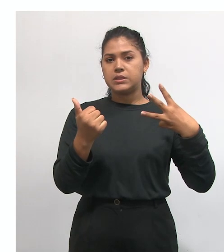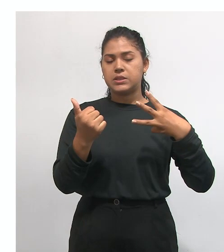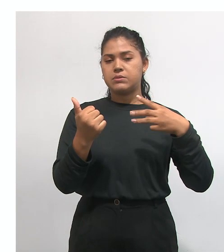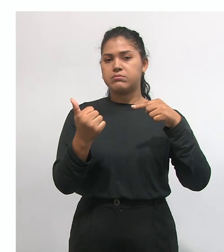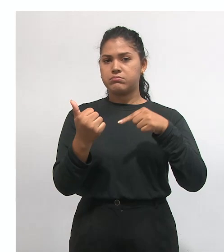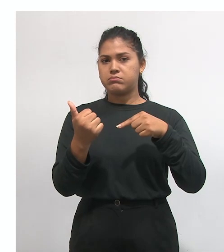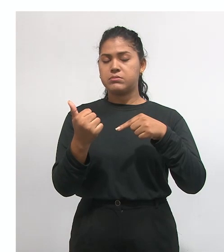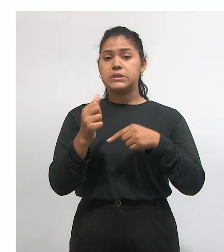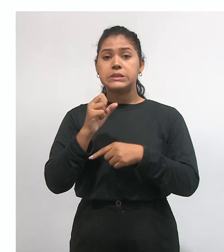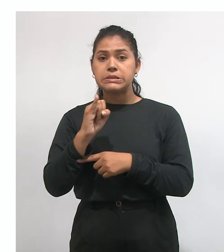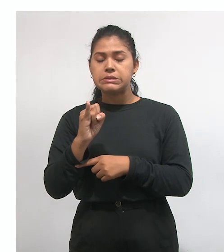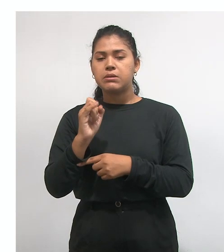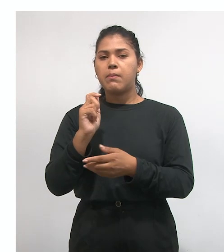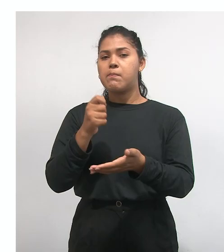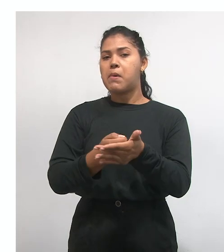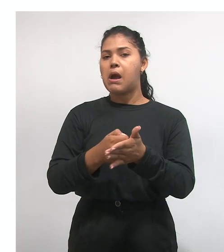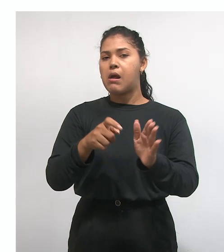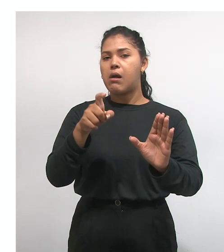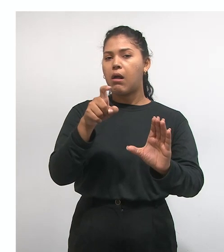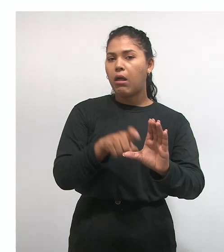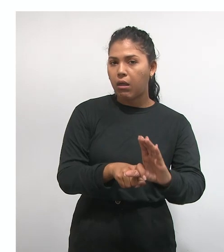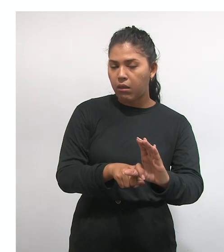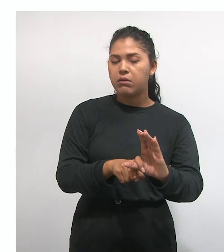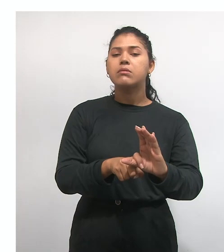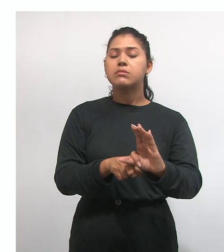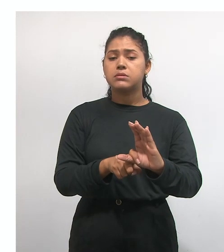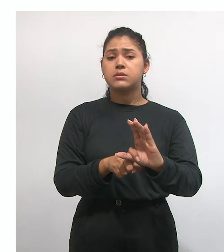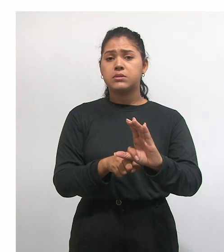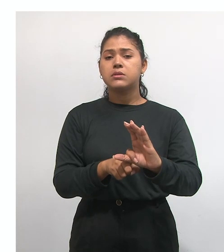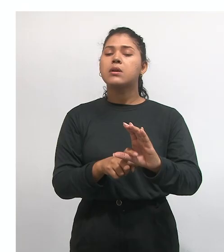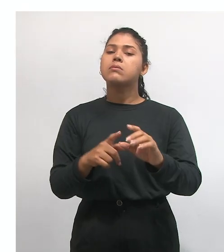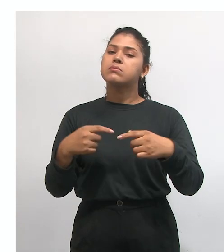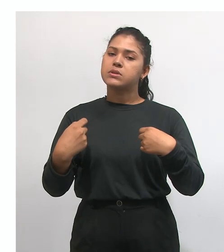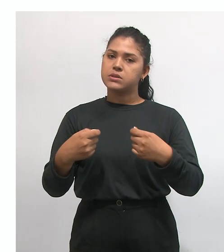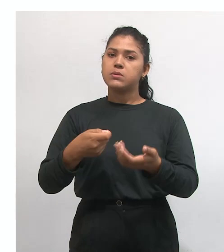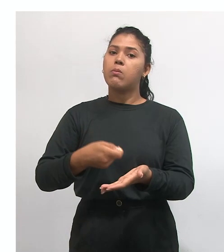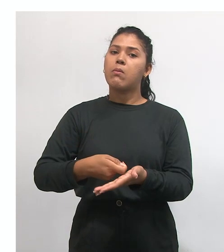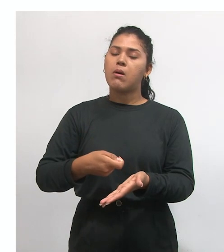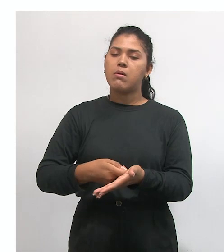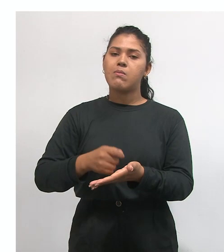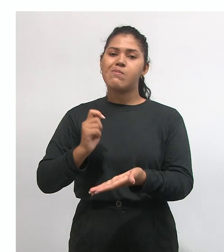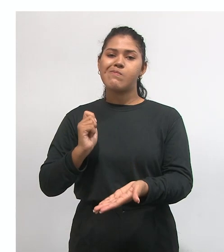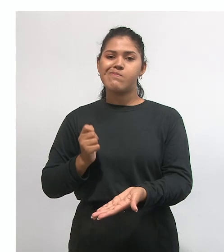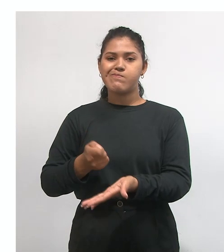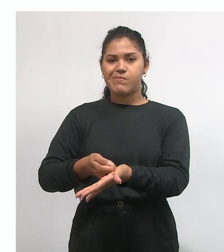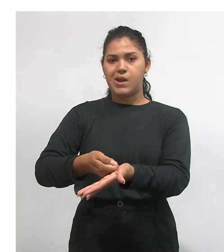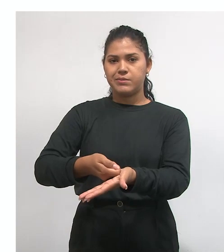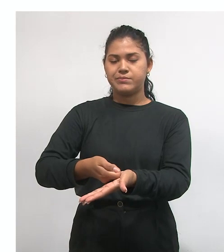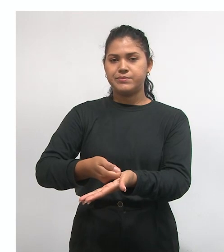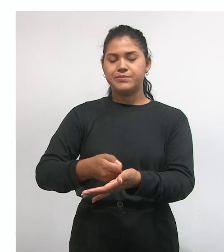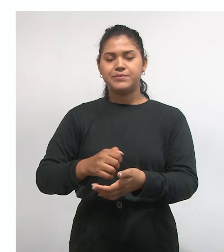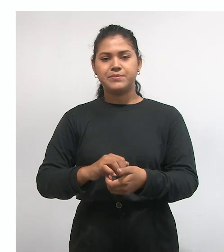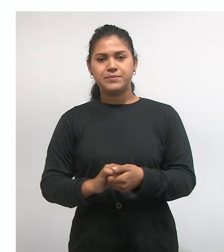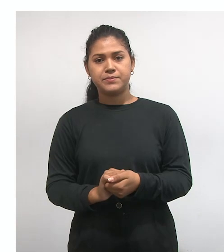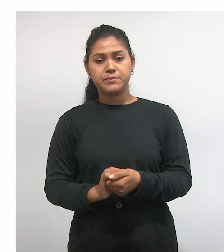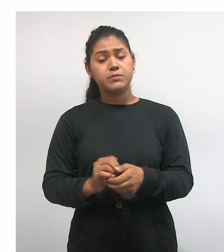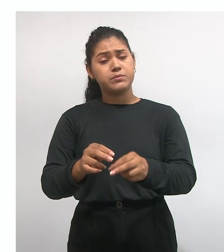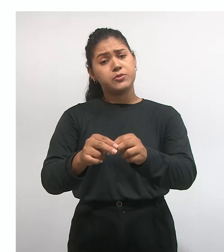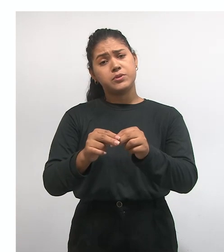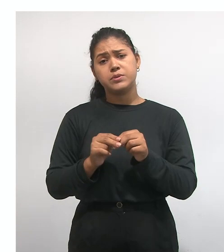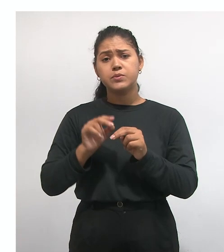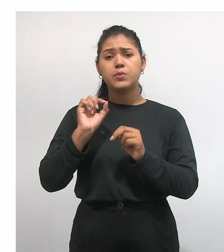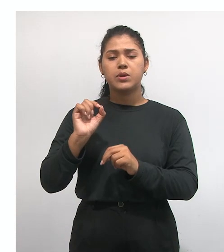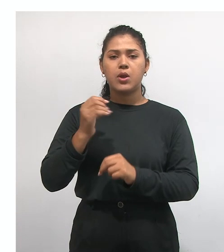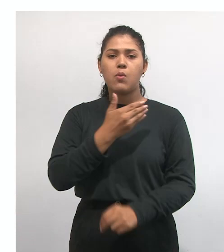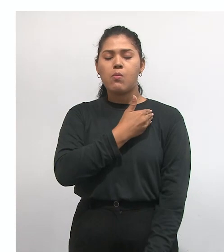Então, se está atrasado, é porque houve a impossibilidade da exigência, né? Se não pagou, é porque tem essa impossibilidade.